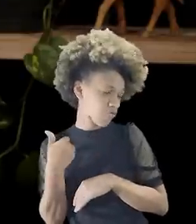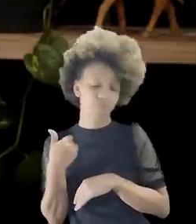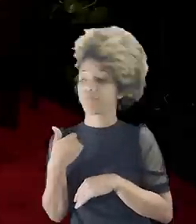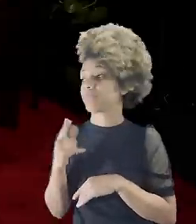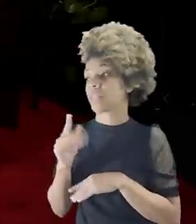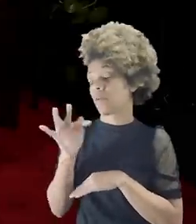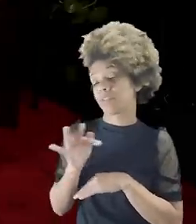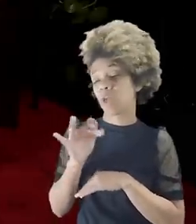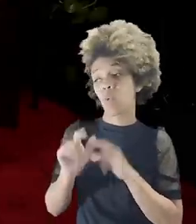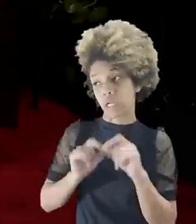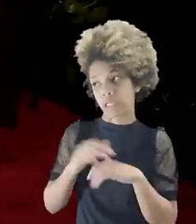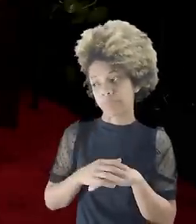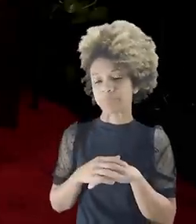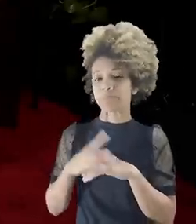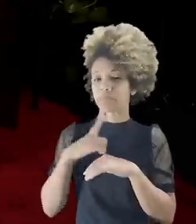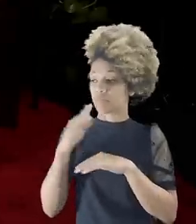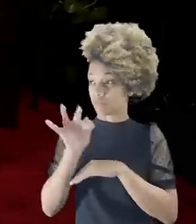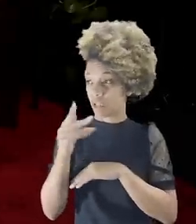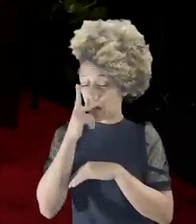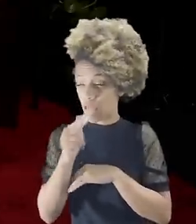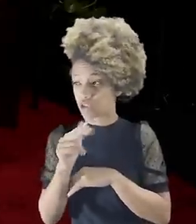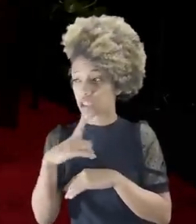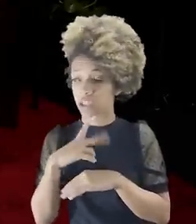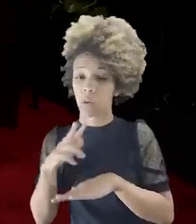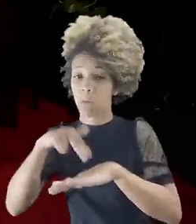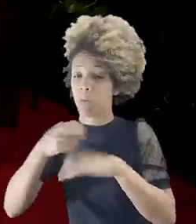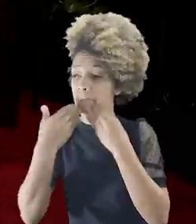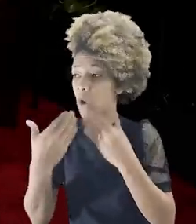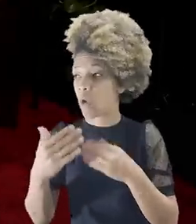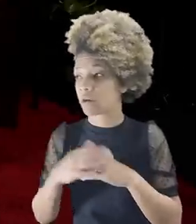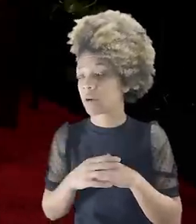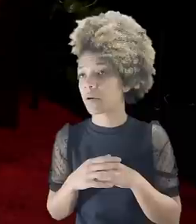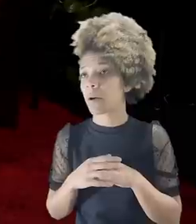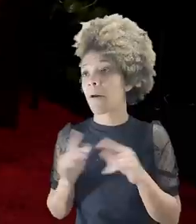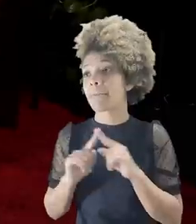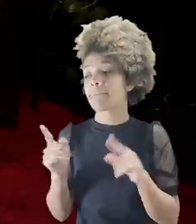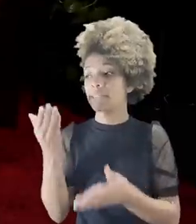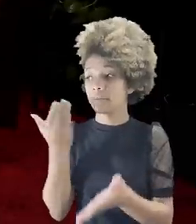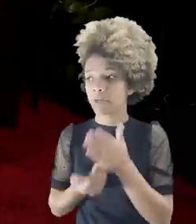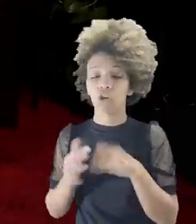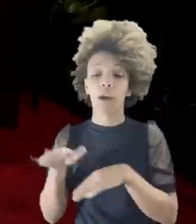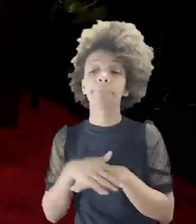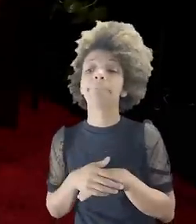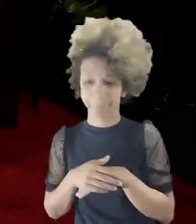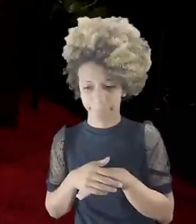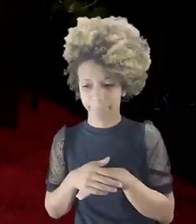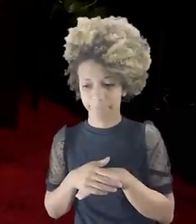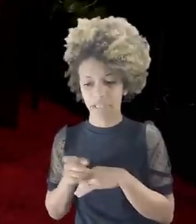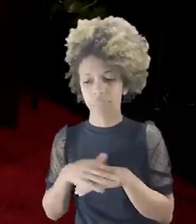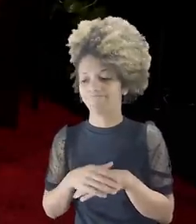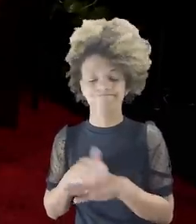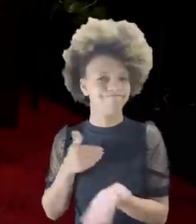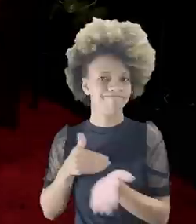tem uma idade não o cara do universitário é o seguinte ele tá na universidade se ele acha que ele tá numa boa posição ele pega fala para o aniversário falou